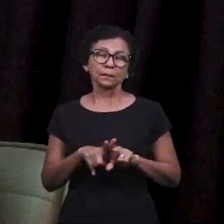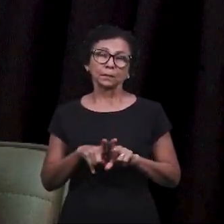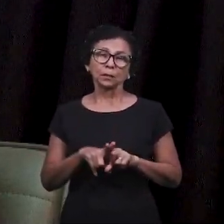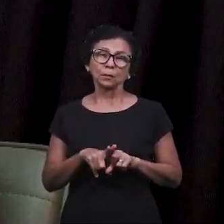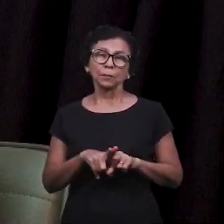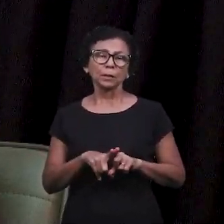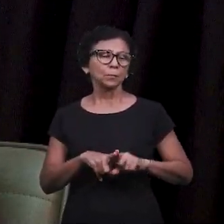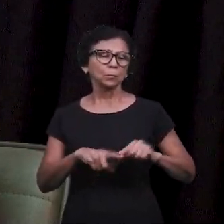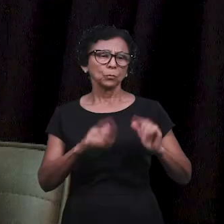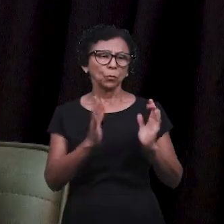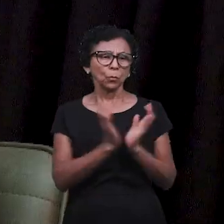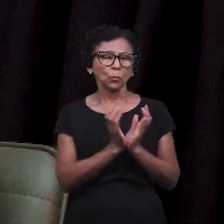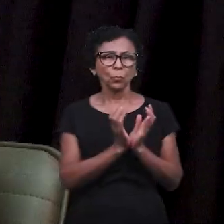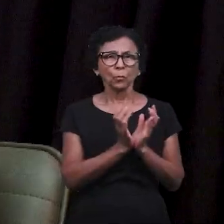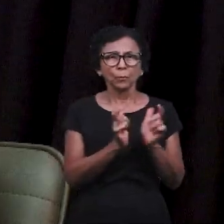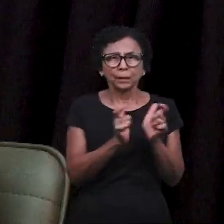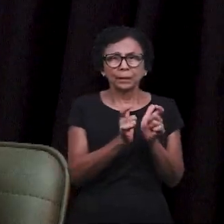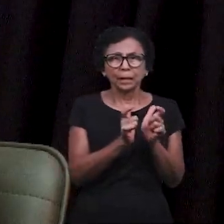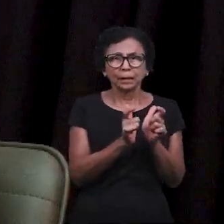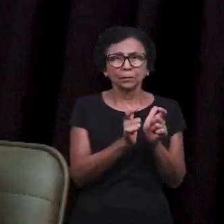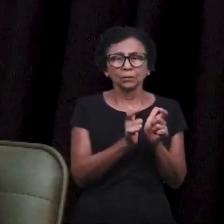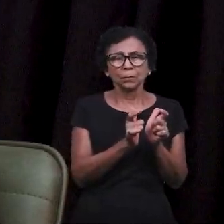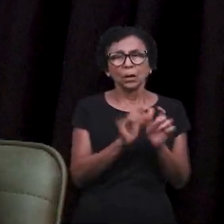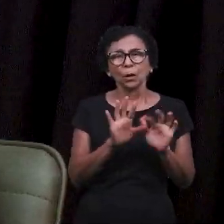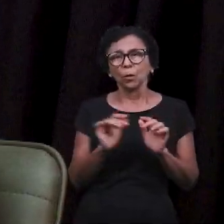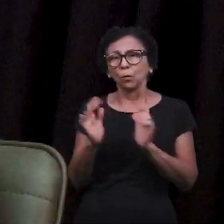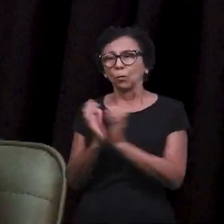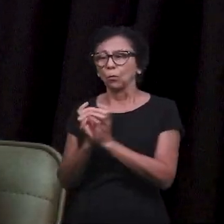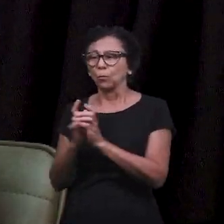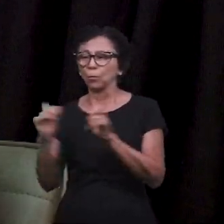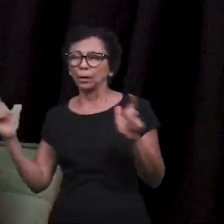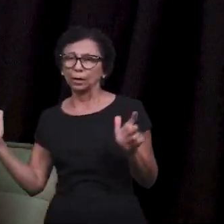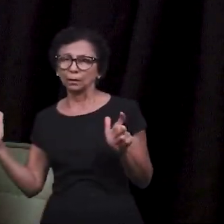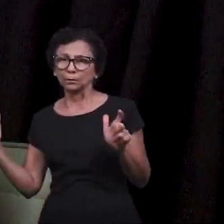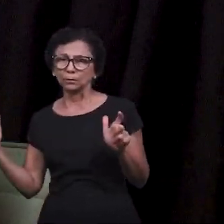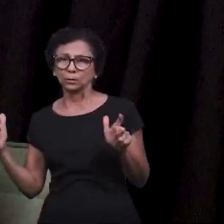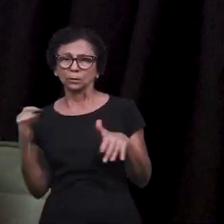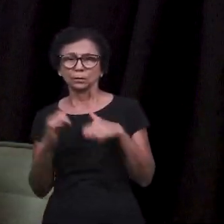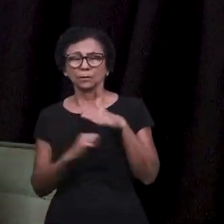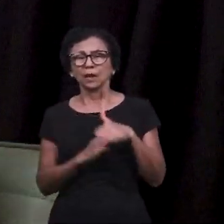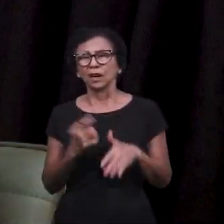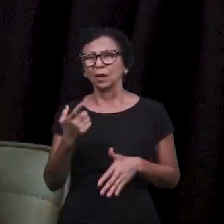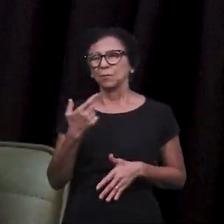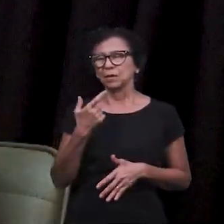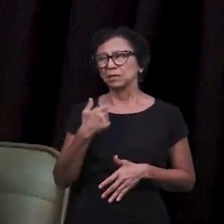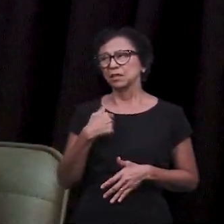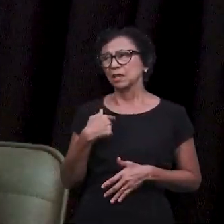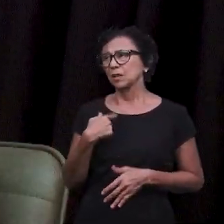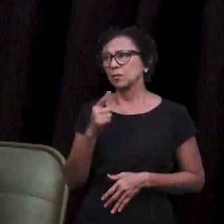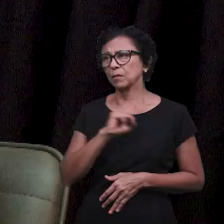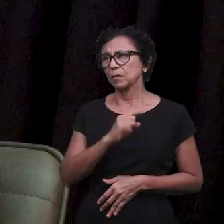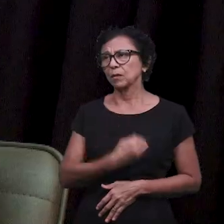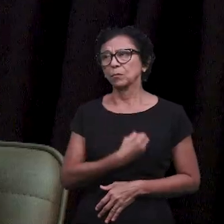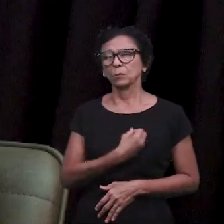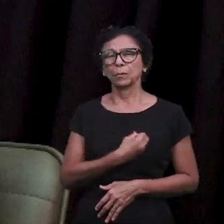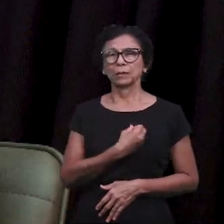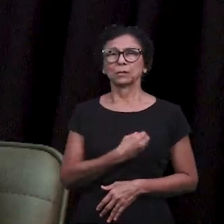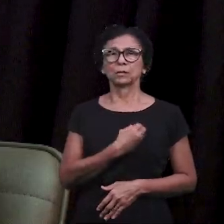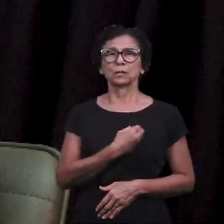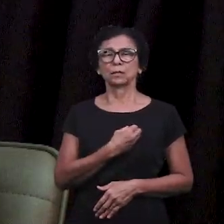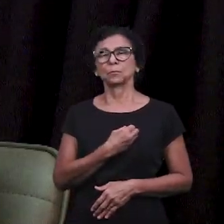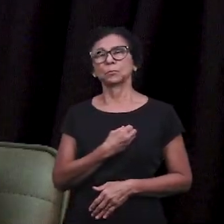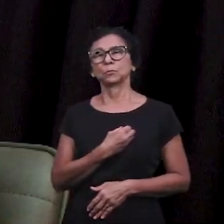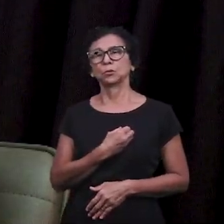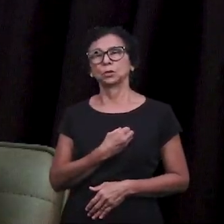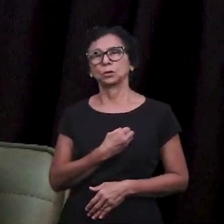Porque, como eu disse, não é só uma questão de evitar uma punição. Mas eu não participo de licitação, então eu não corro tanto risco de corrupção dentro da minha